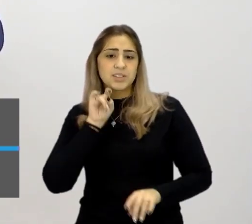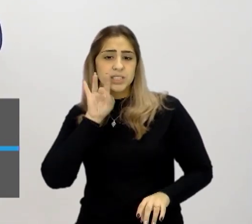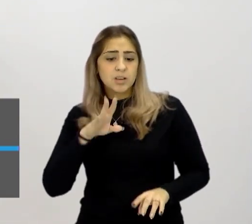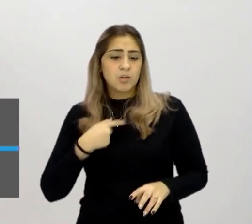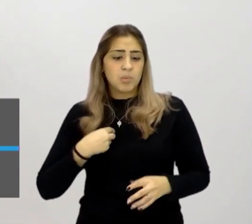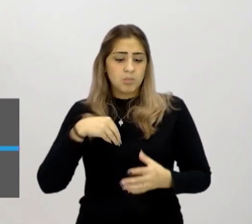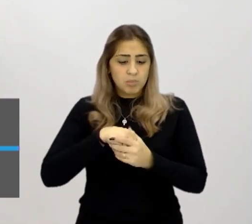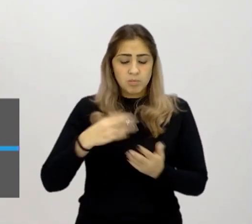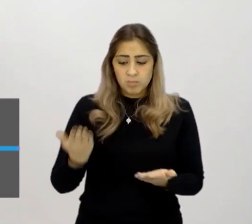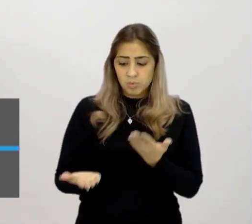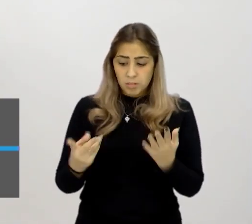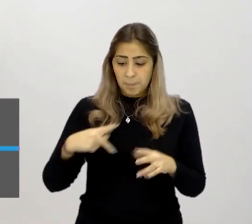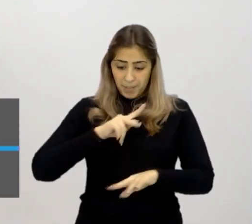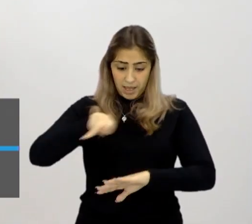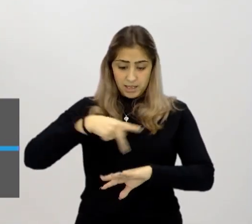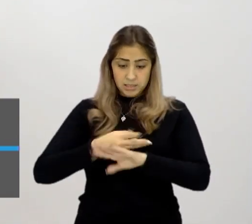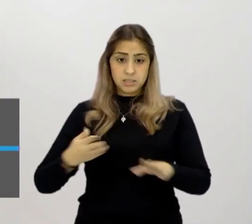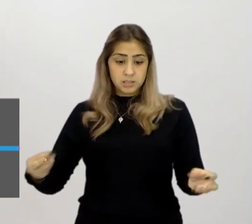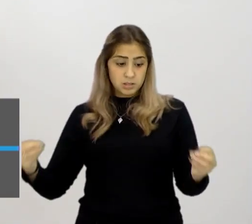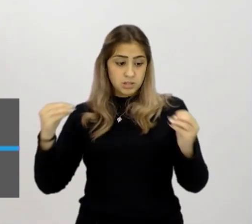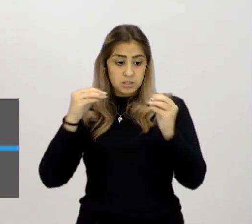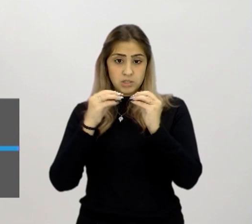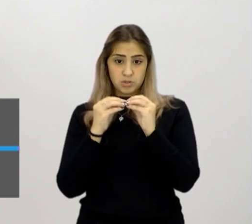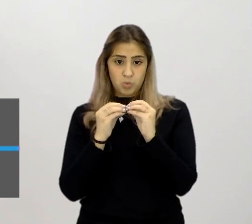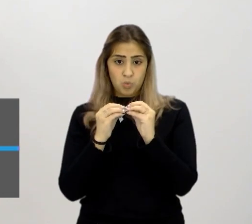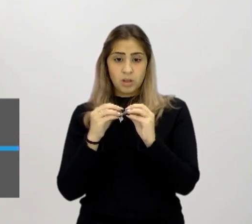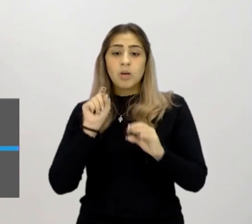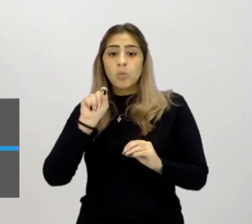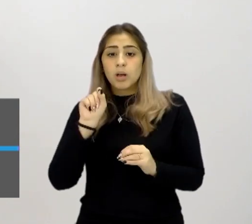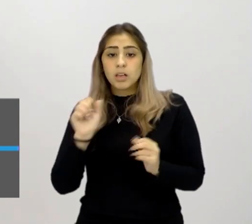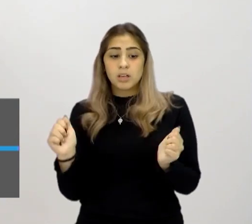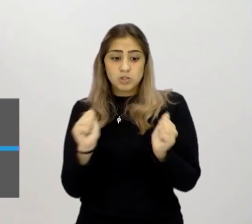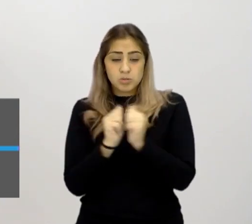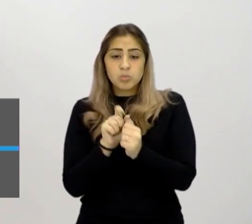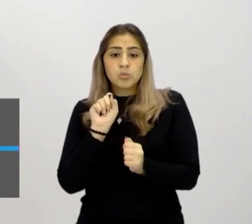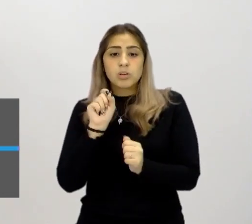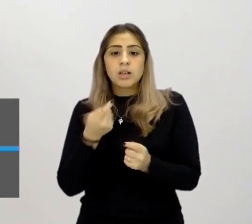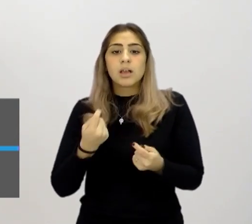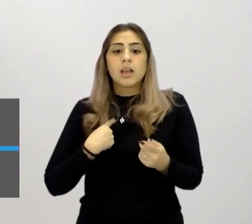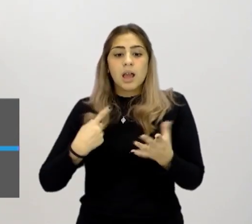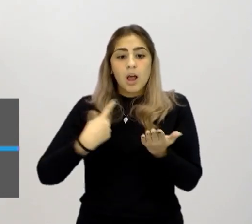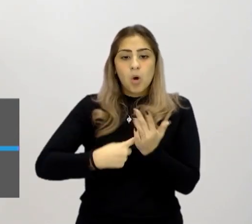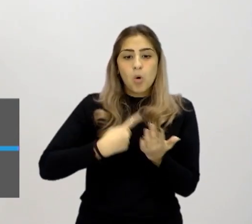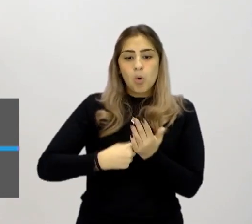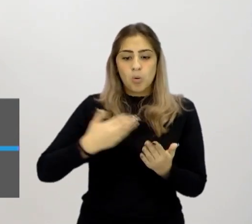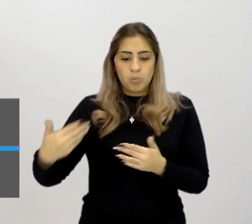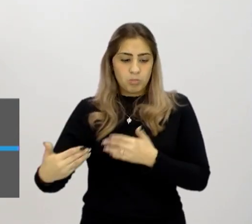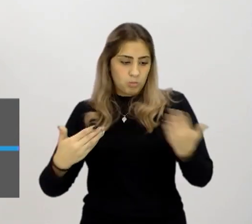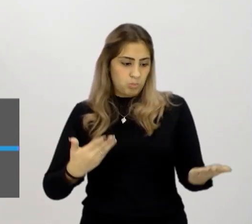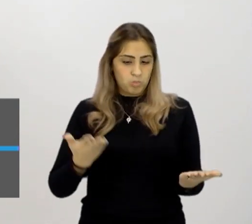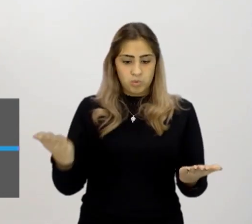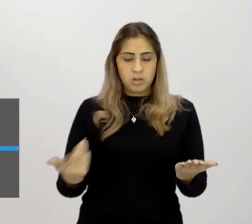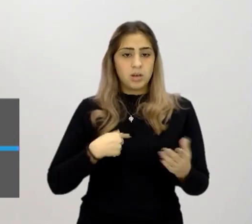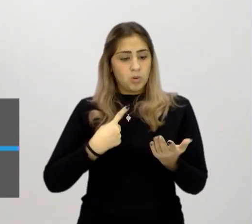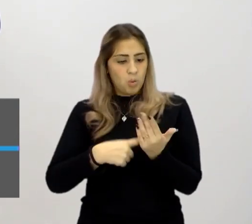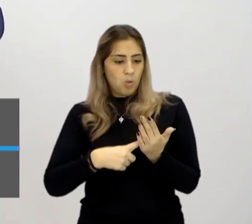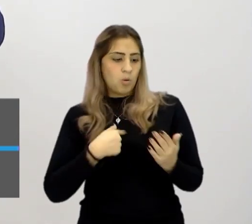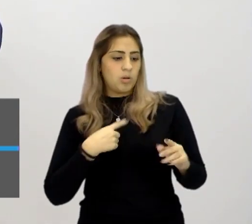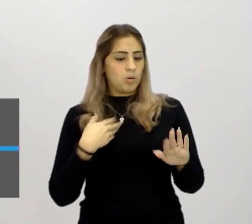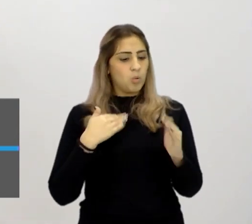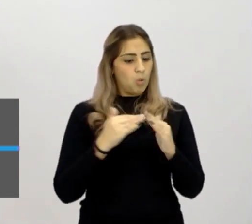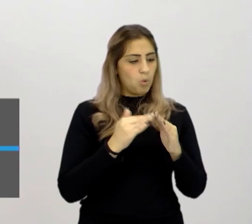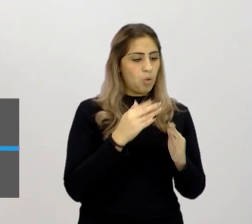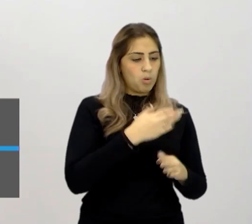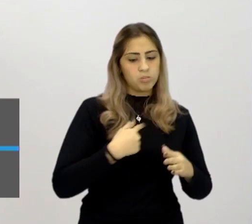blocos de países que se juntam em acordos econômicos, e esses acordos eles vão facilitando o